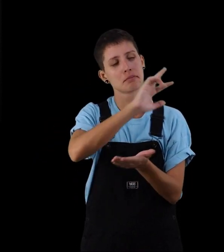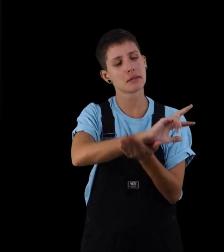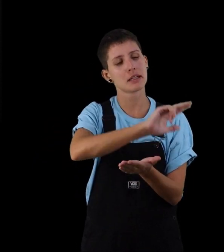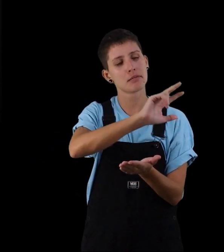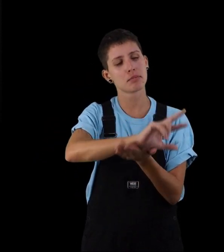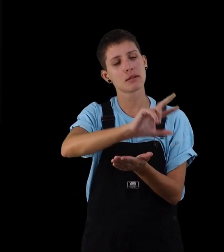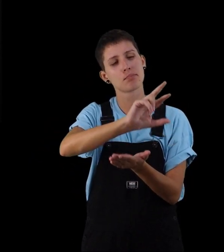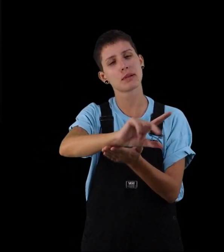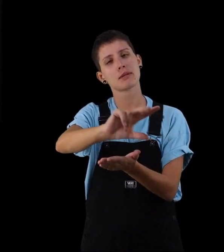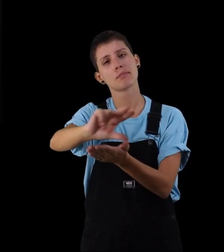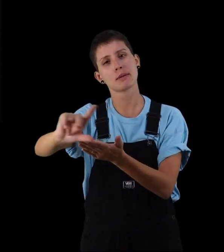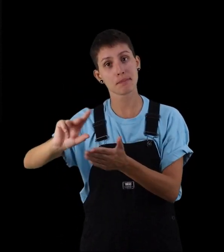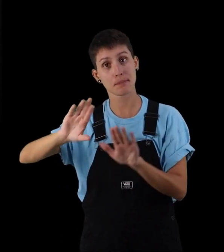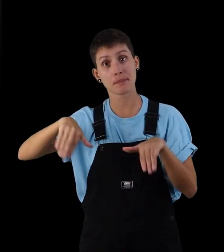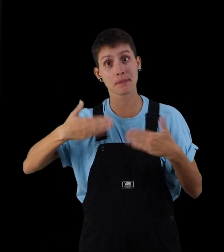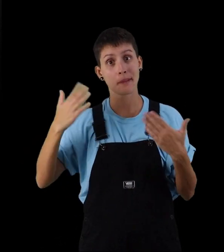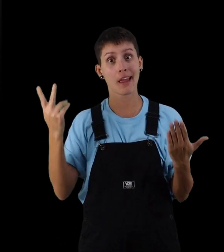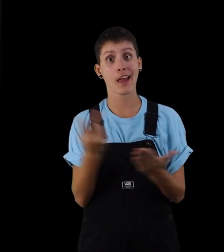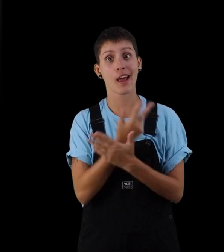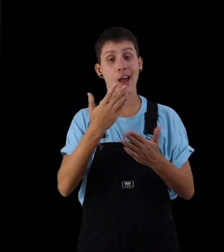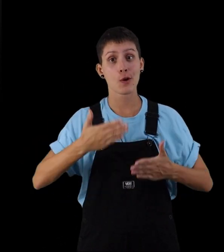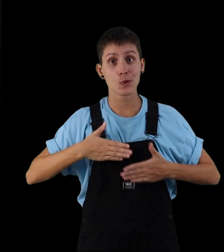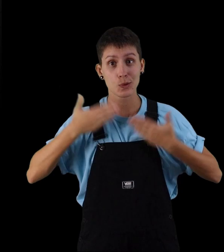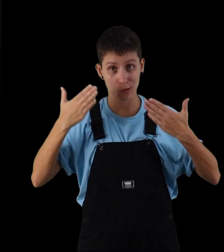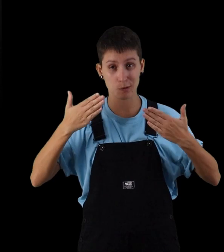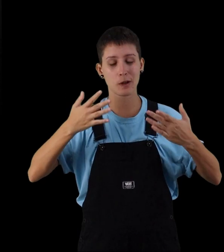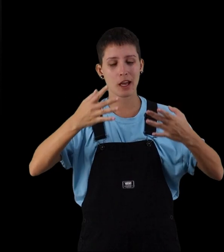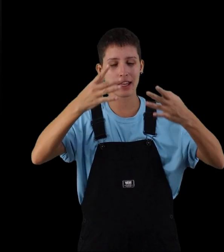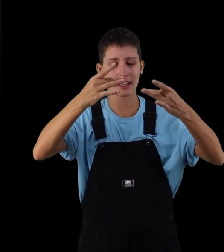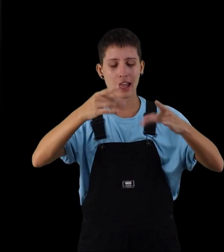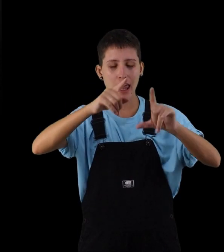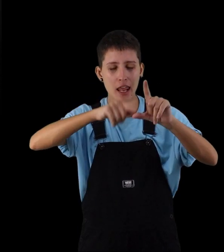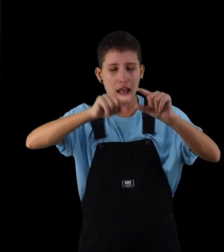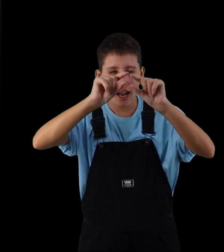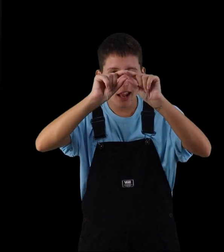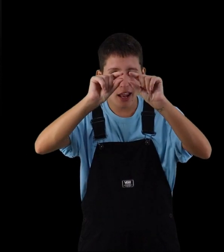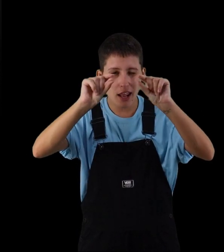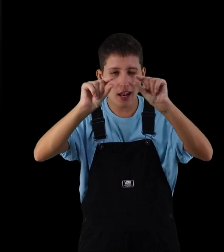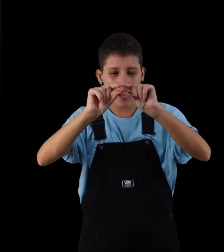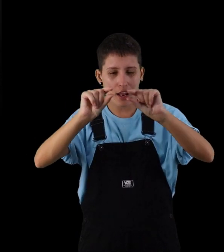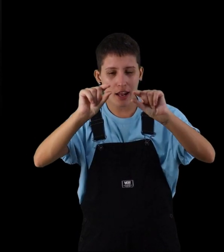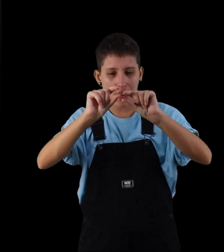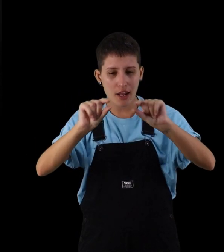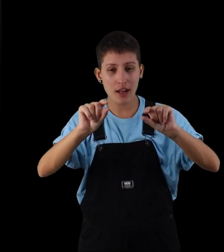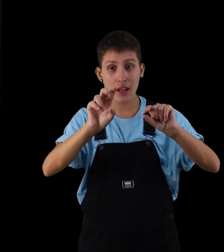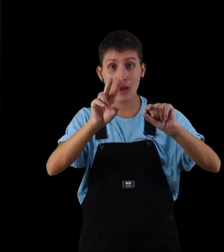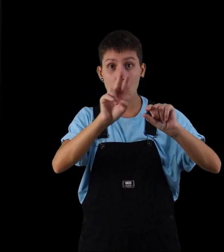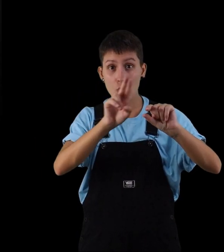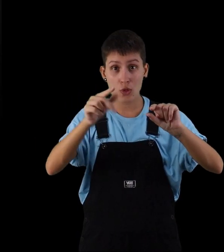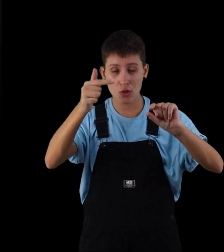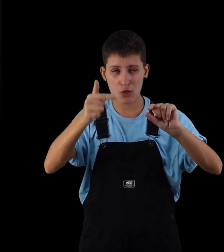marceneiro, entre tantos outros. Então veio a surpresa, descrita em letras miúdas.